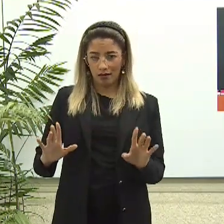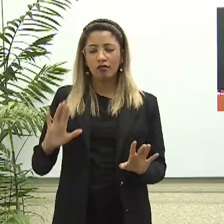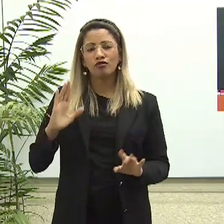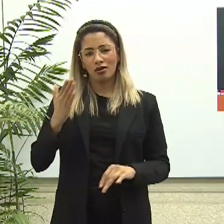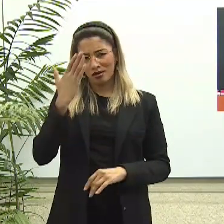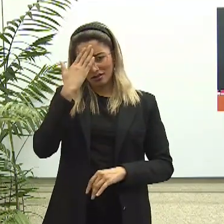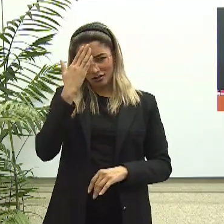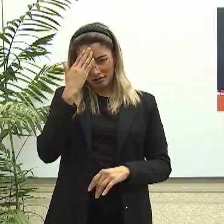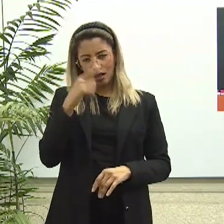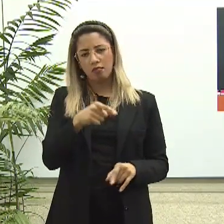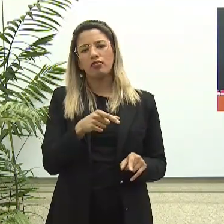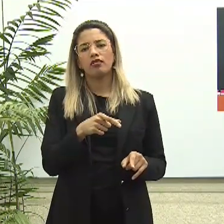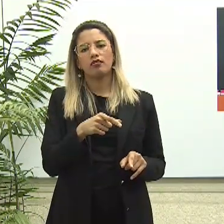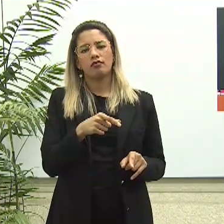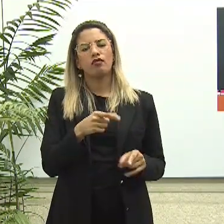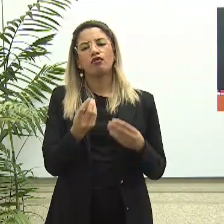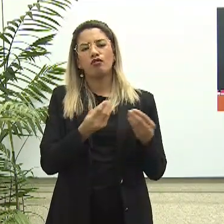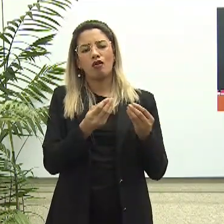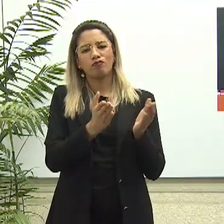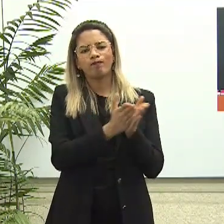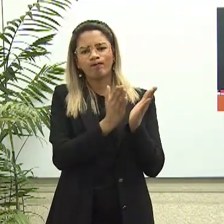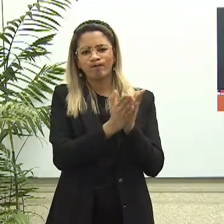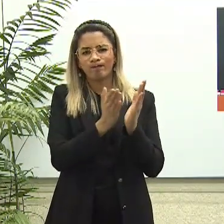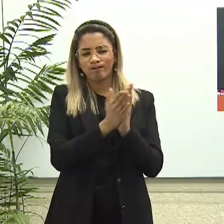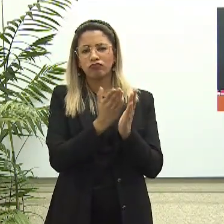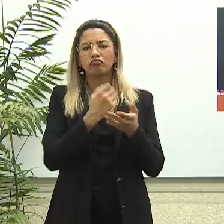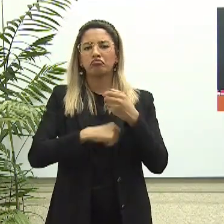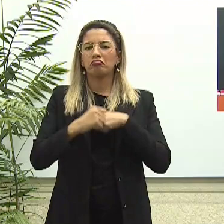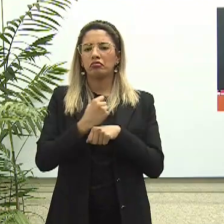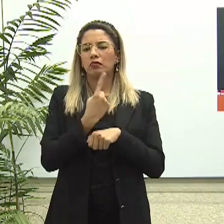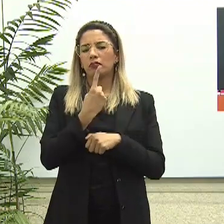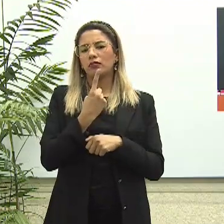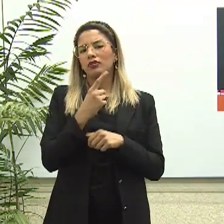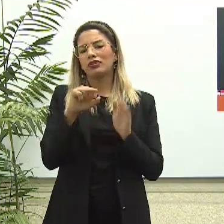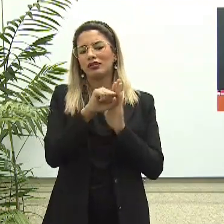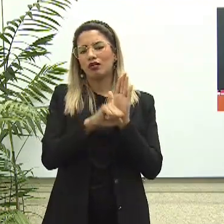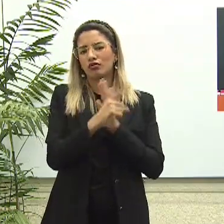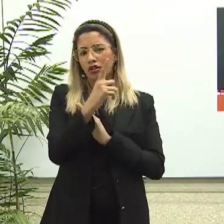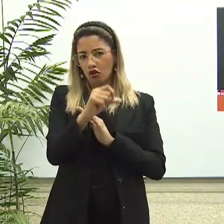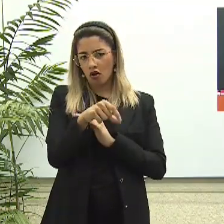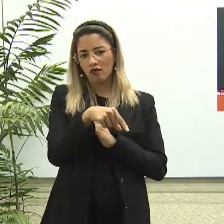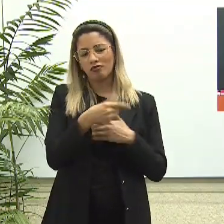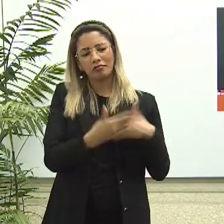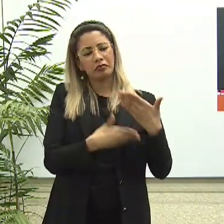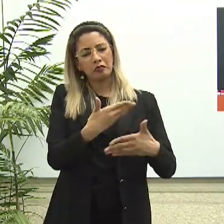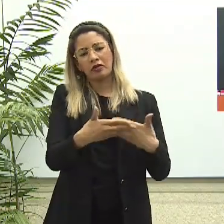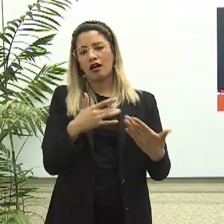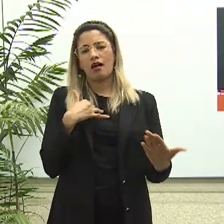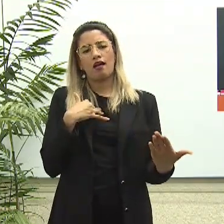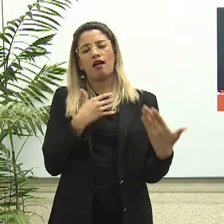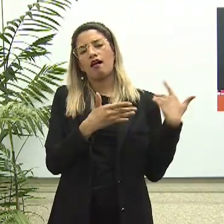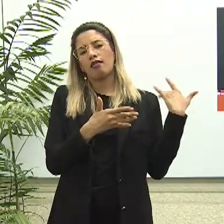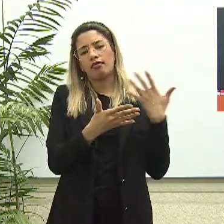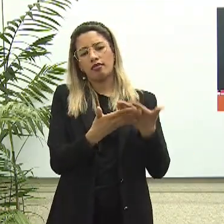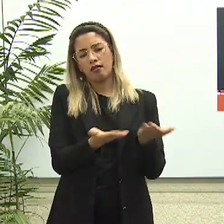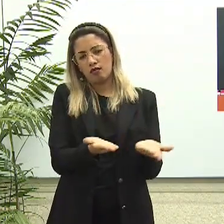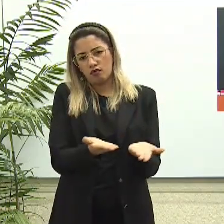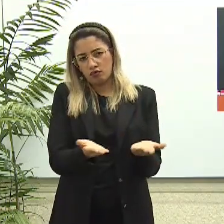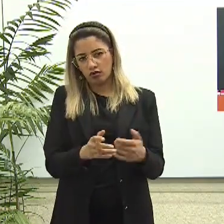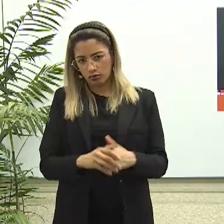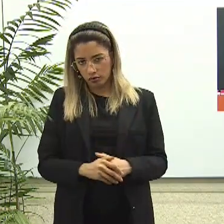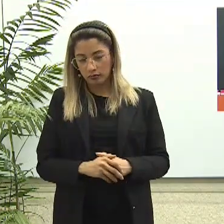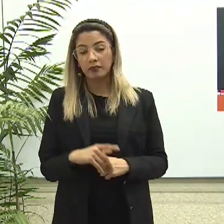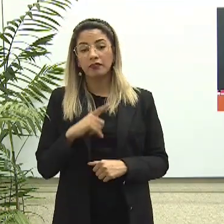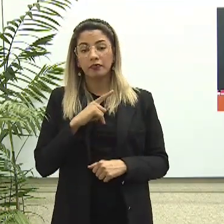a precarização desde o século XIX ela vai chegar lá na na Europa agora com o desmantelamento do Estado de bem-estar social Todo mundo fica assustado dá